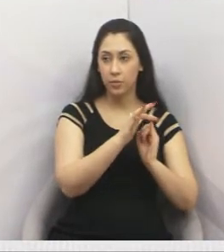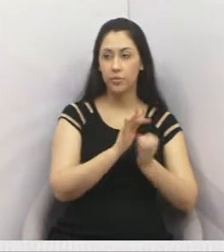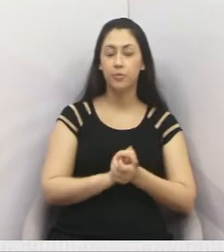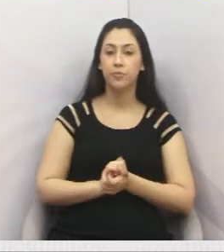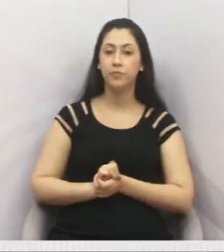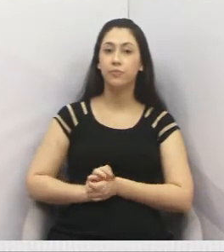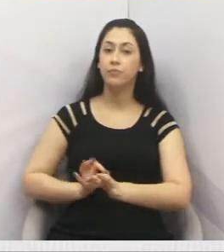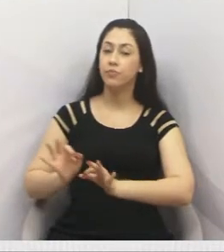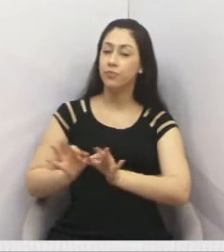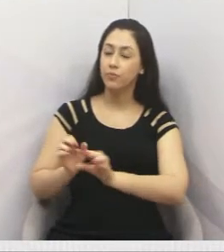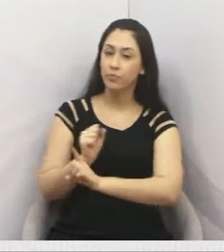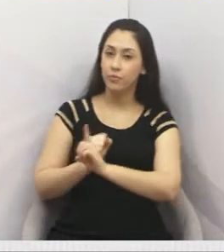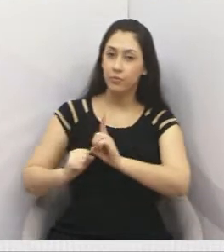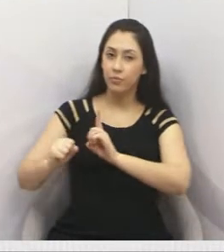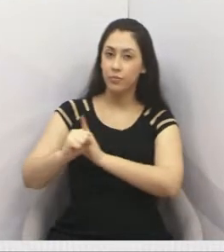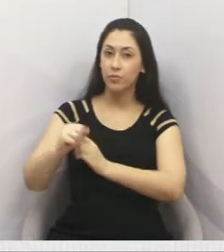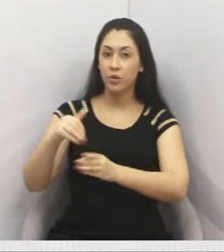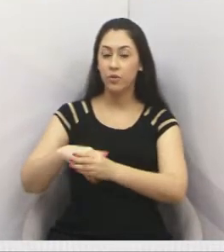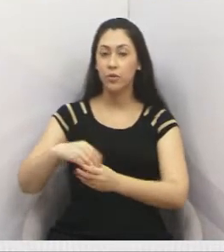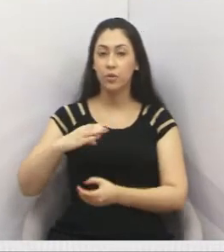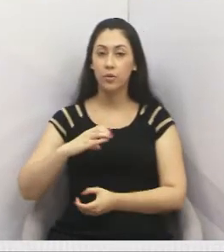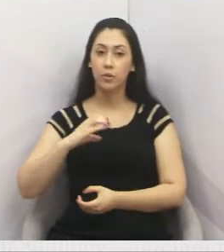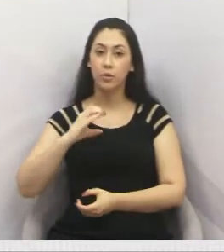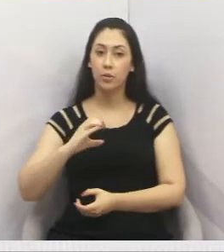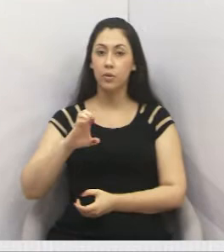e organização da sociedade civil, CEPAC.